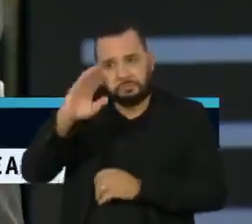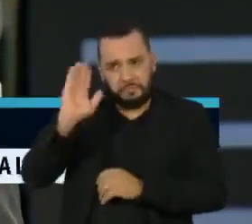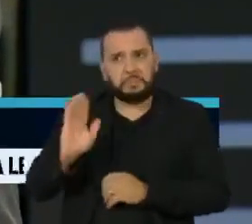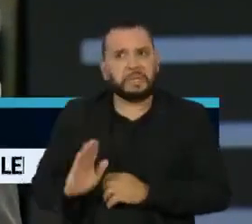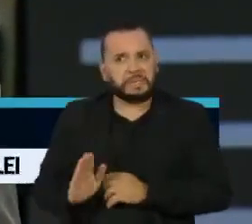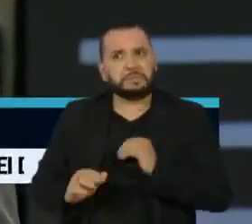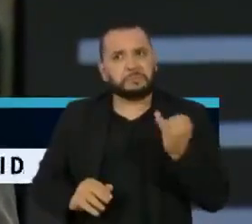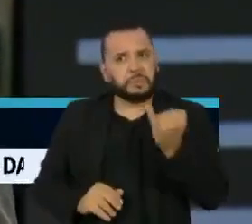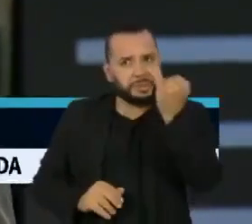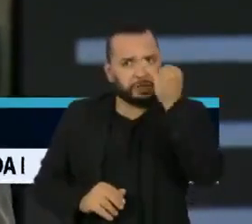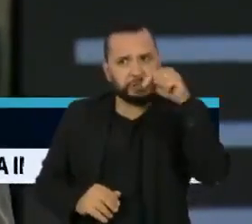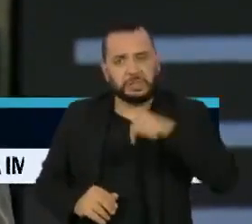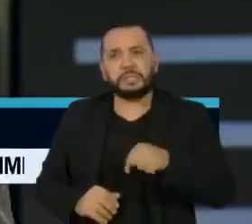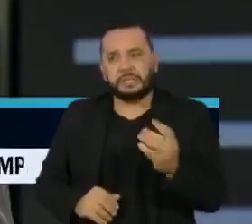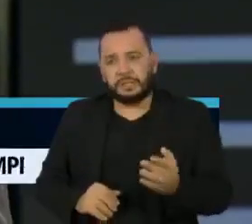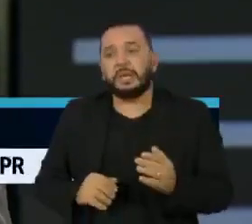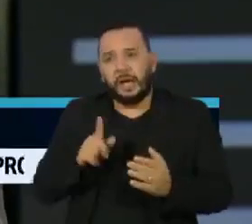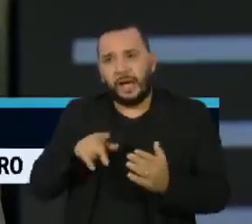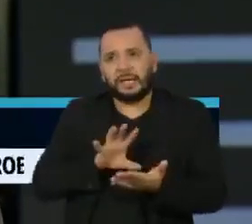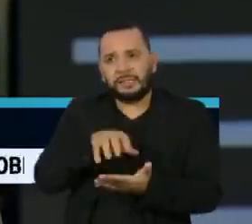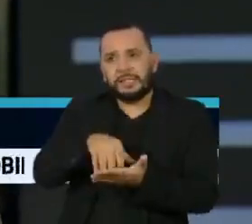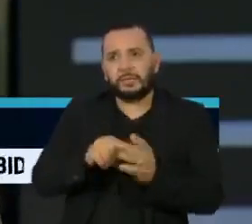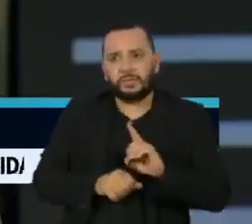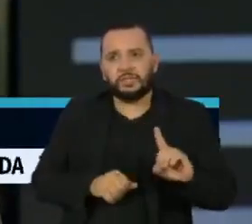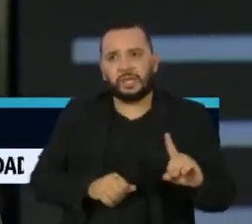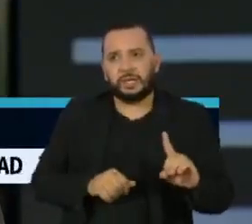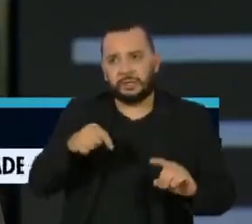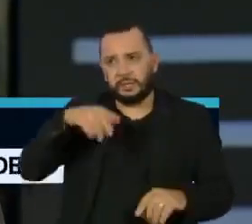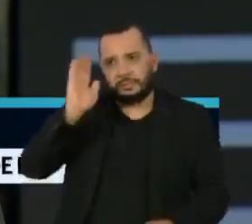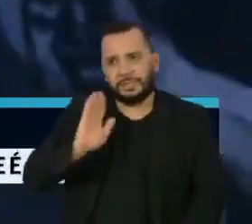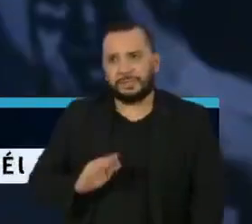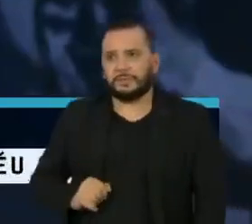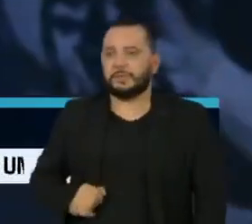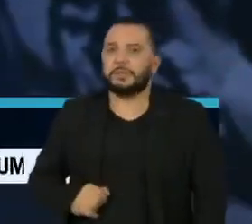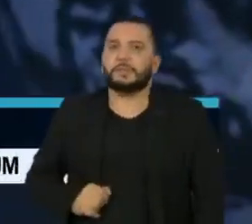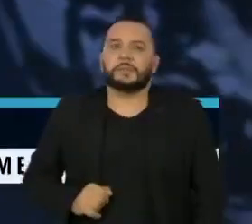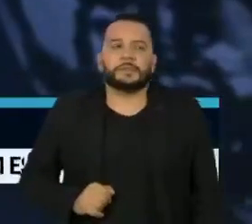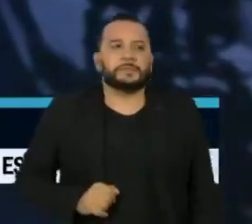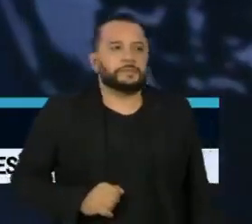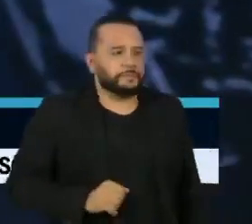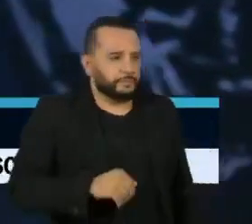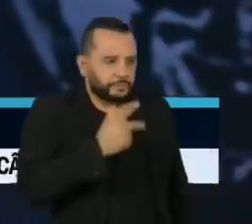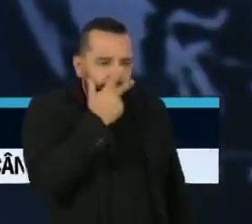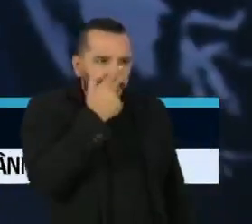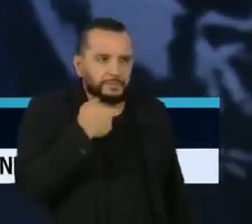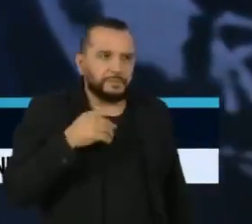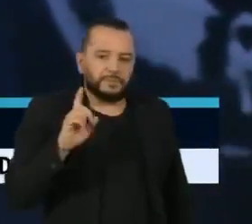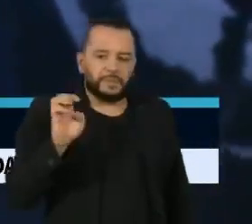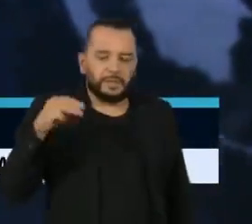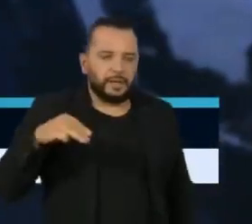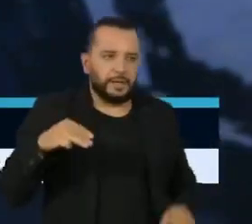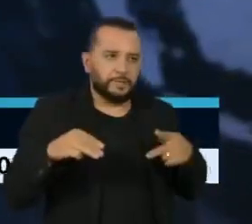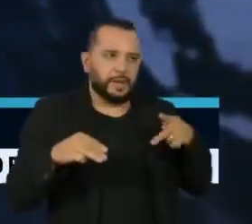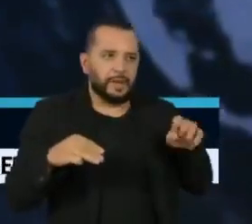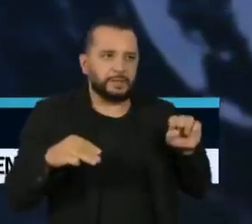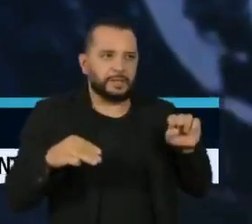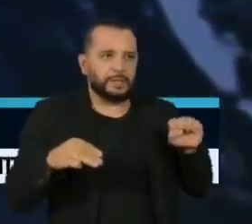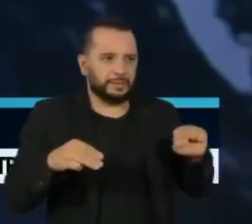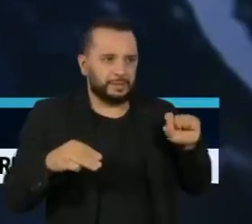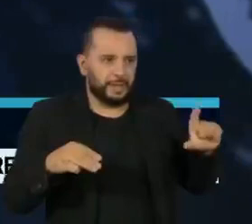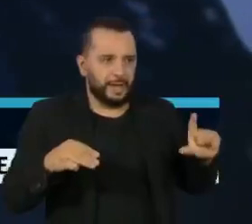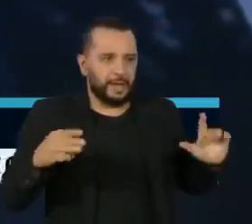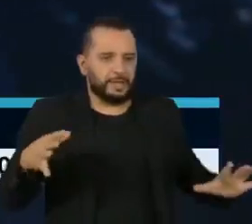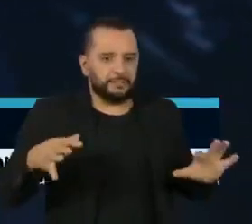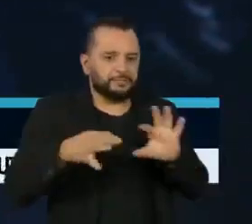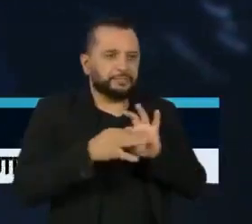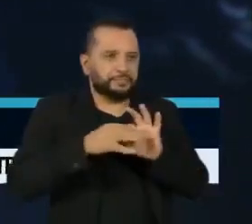estruturalmente relevante no centro-direita e que vai mudar o jogo político do Brasil. Você diria que essa fusão do DEM com o PSL lança um novo player